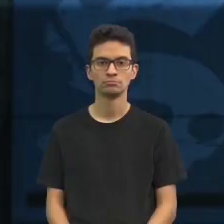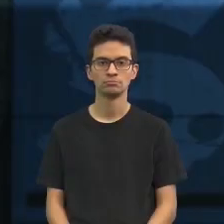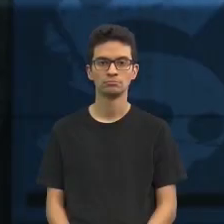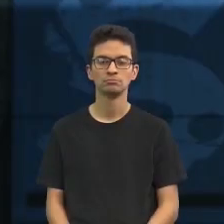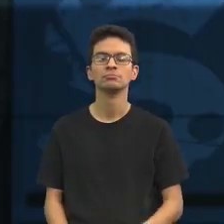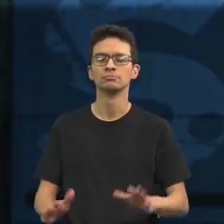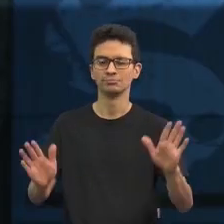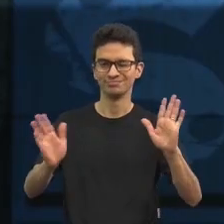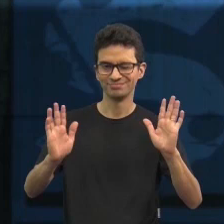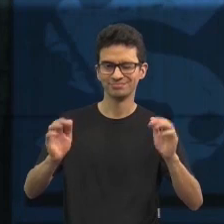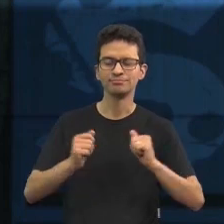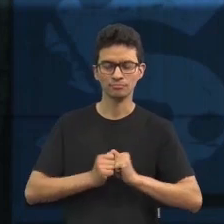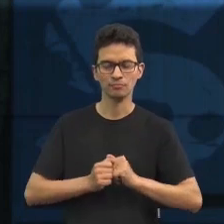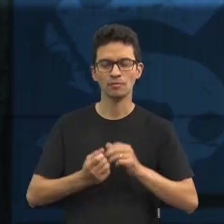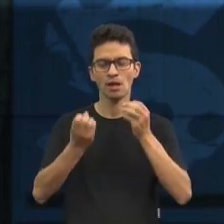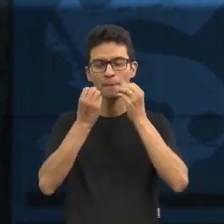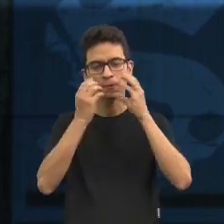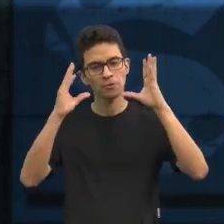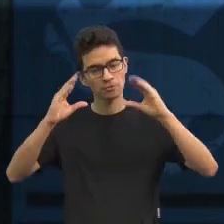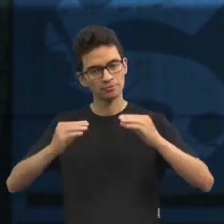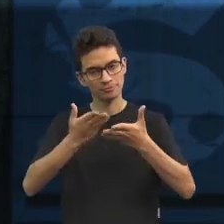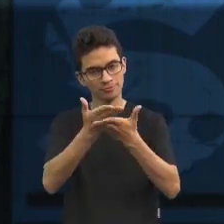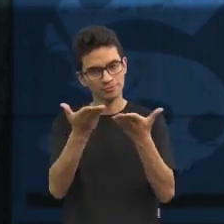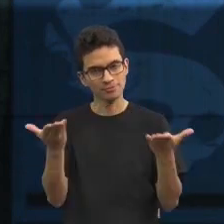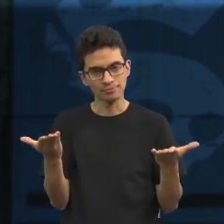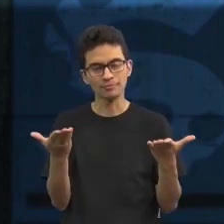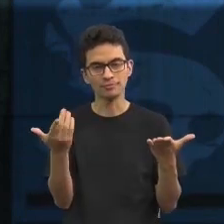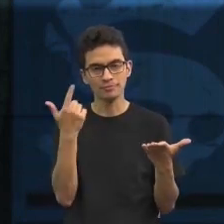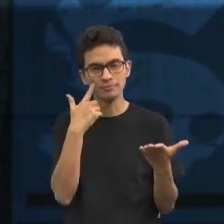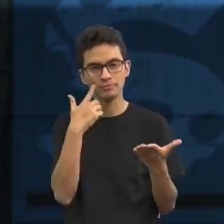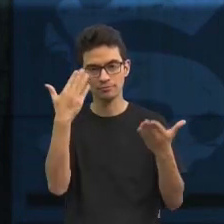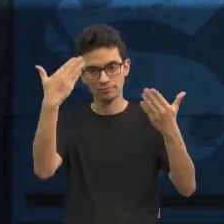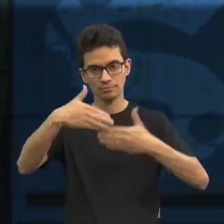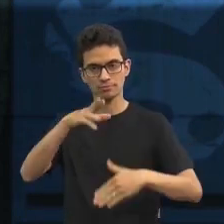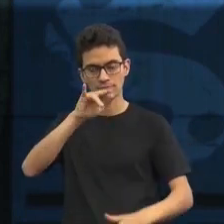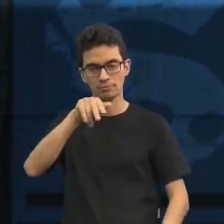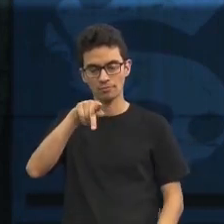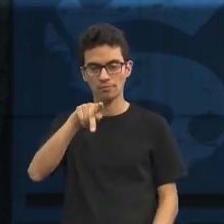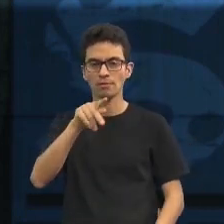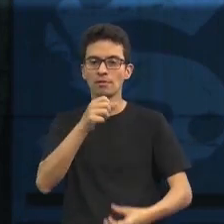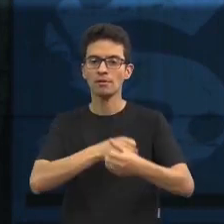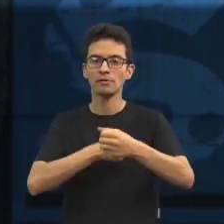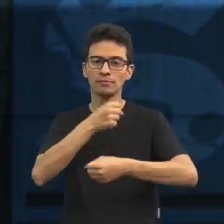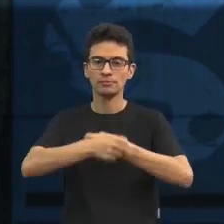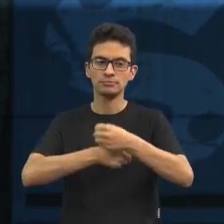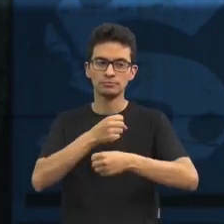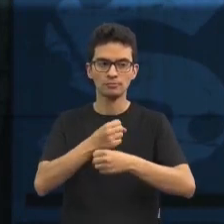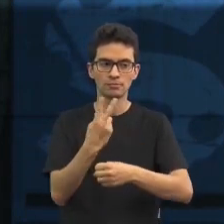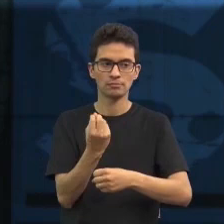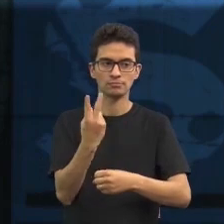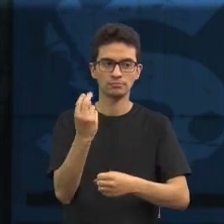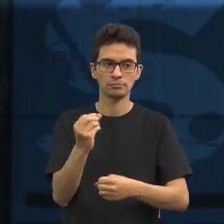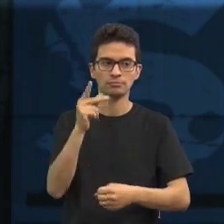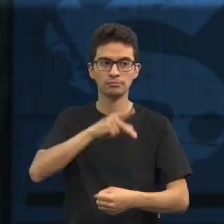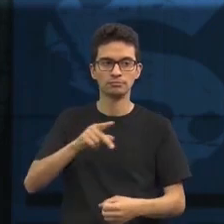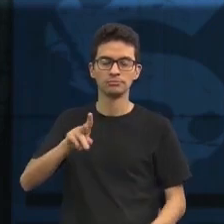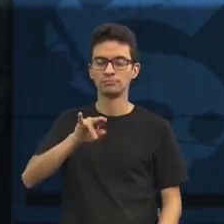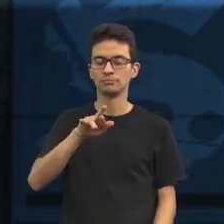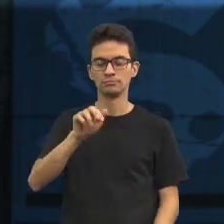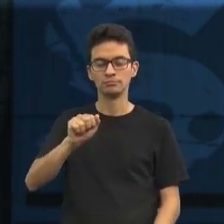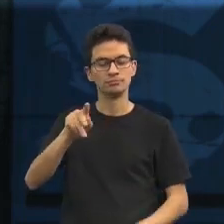olá boa noite vamos resolver a prova da unesp 2020 sou professor guará e matemática